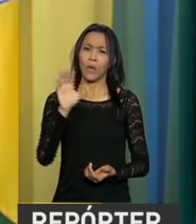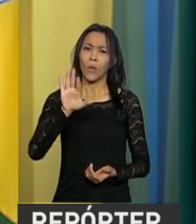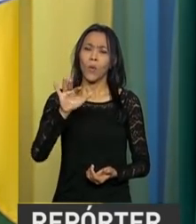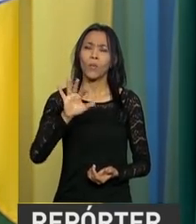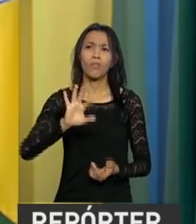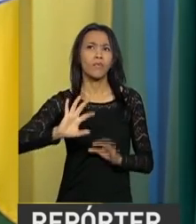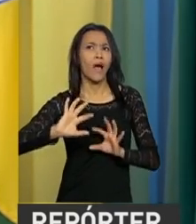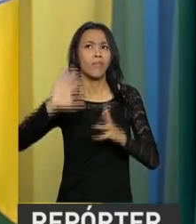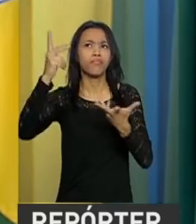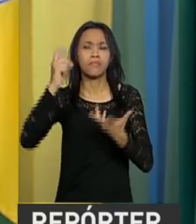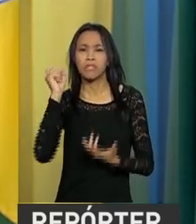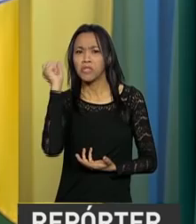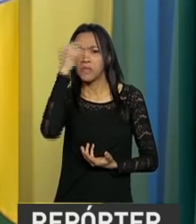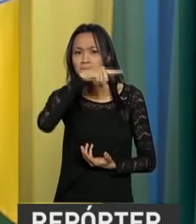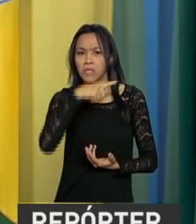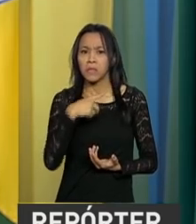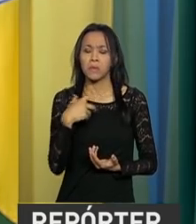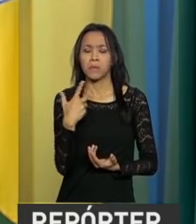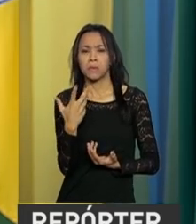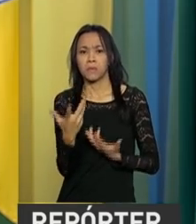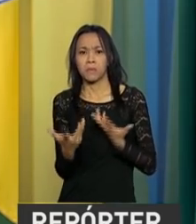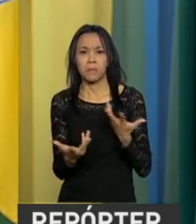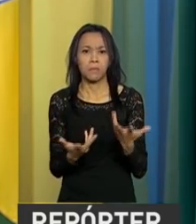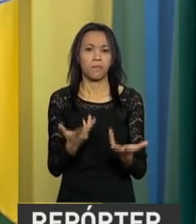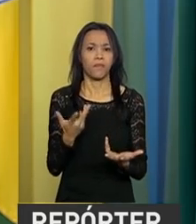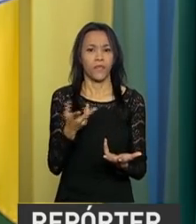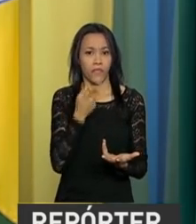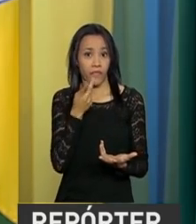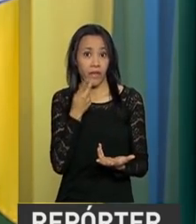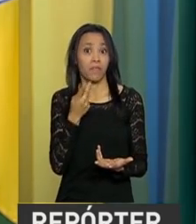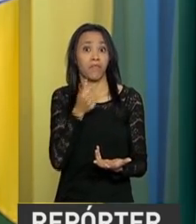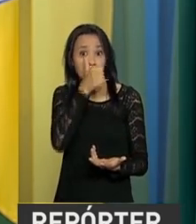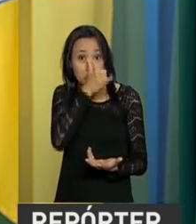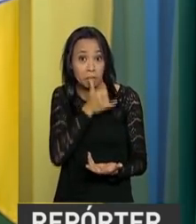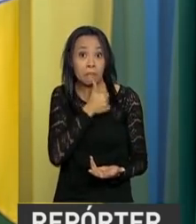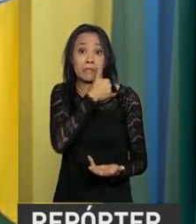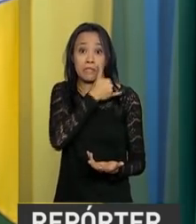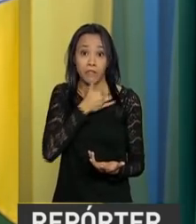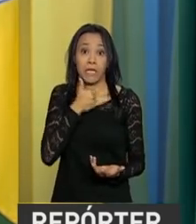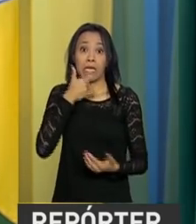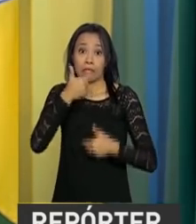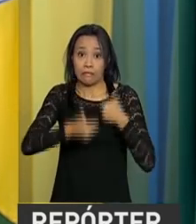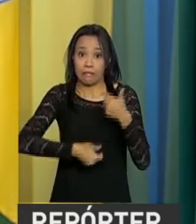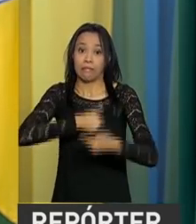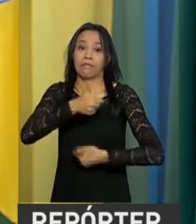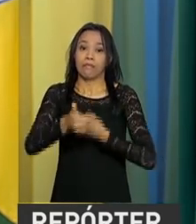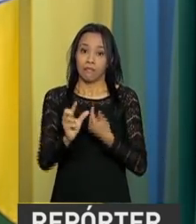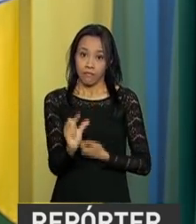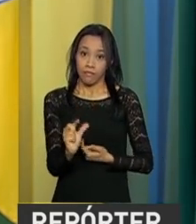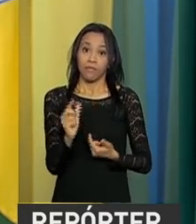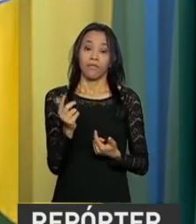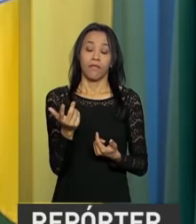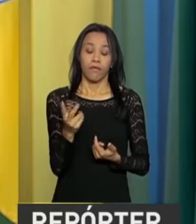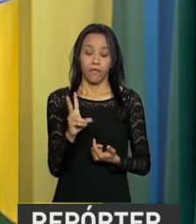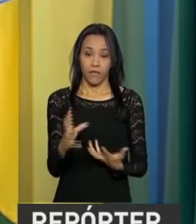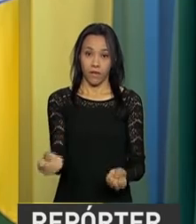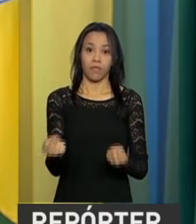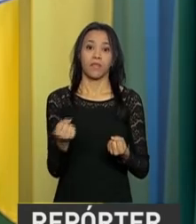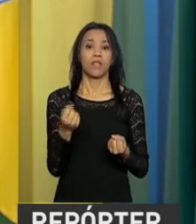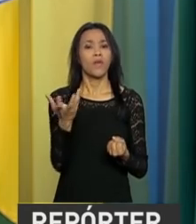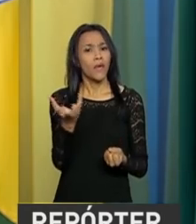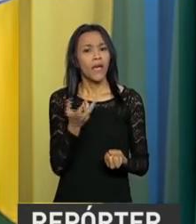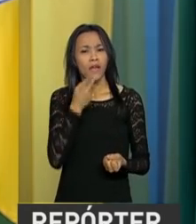dificuldades se diz, nós teremos sacrifícios. Agora, quero registrar, para não